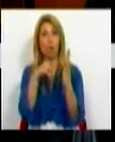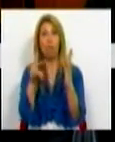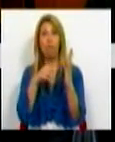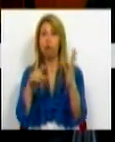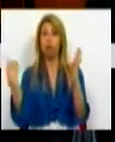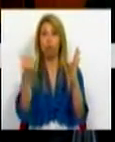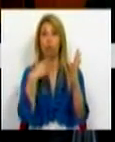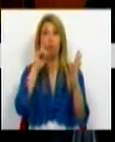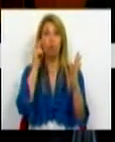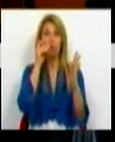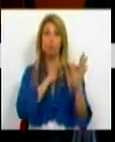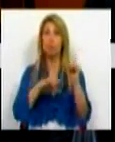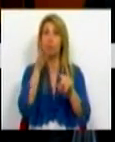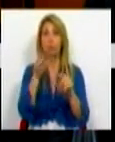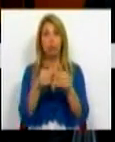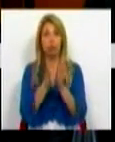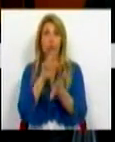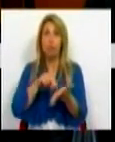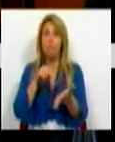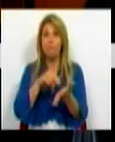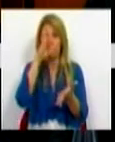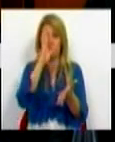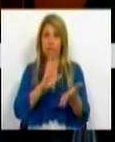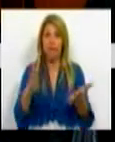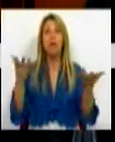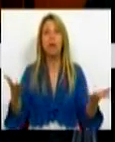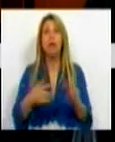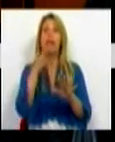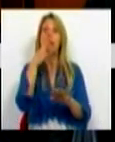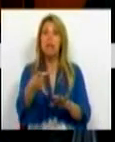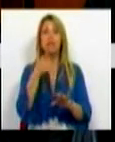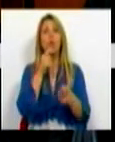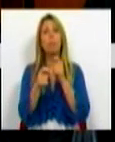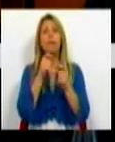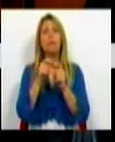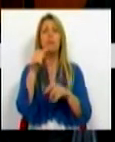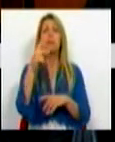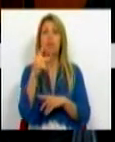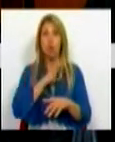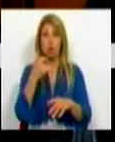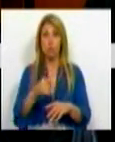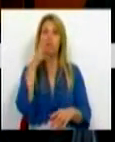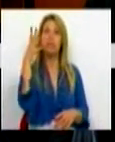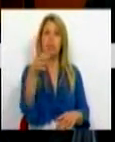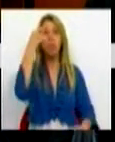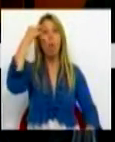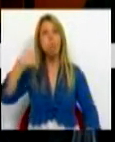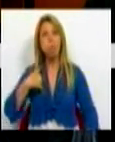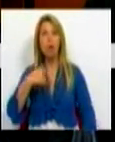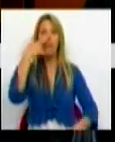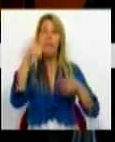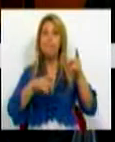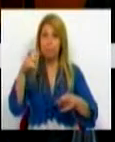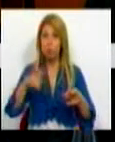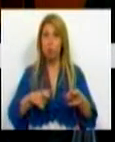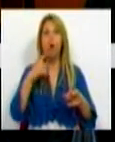todas e todos os senhores deputados e de todos os presentes, disse numa reportagem televisiva ao Sr. Presidente que: "Eu sei de pessoas, passo a